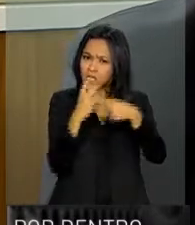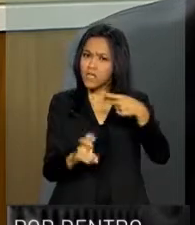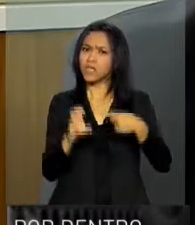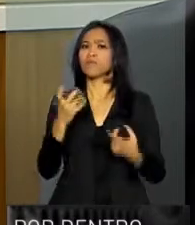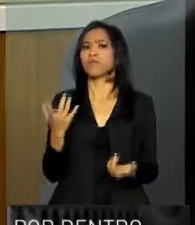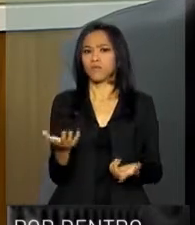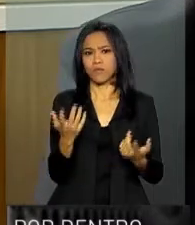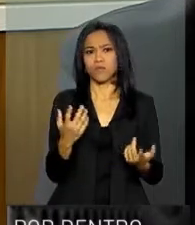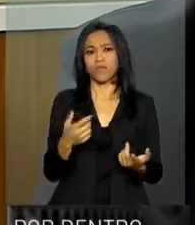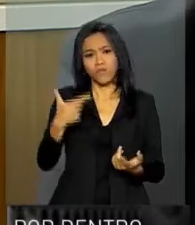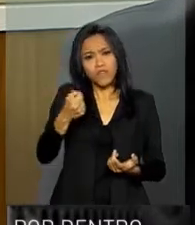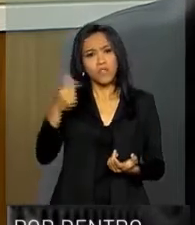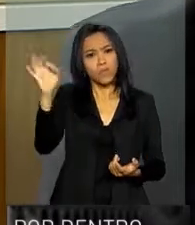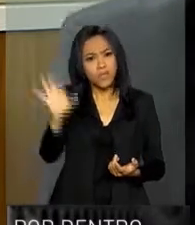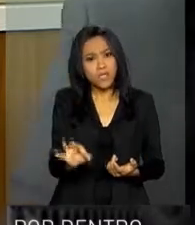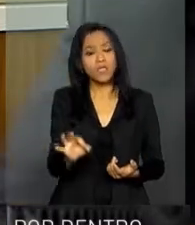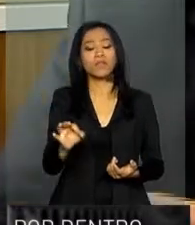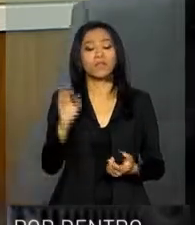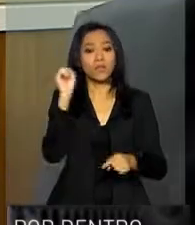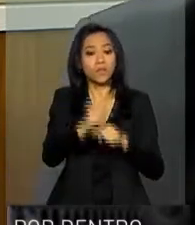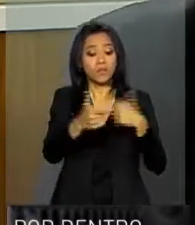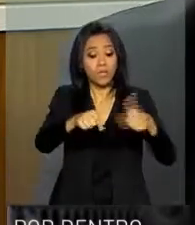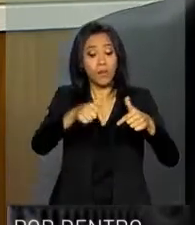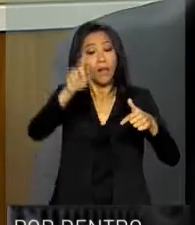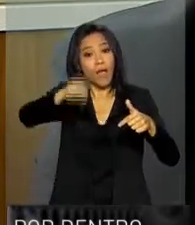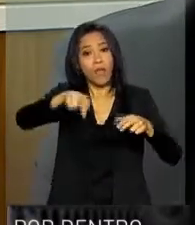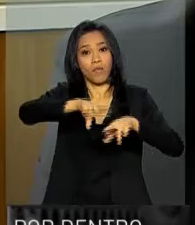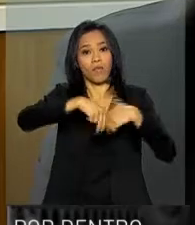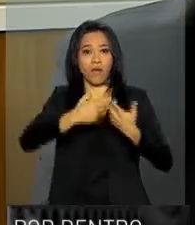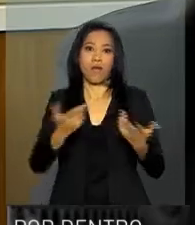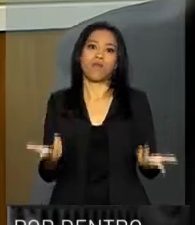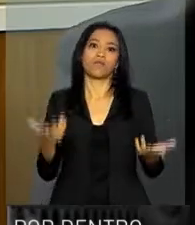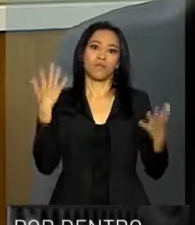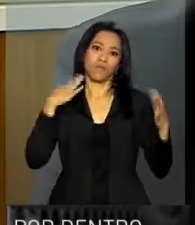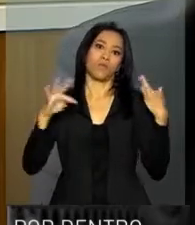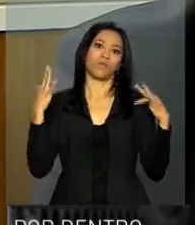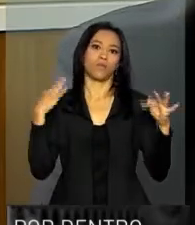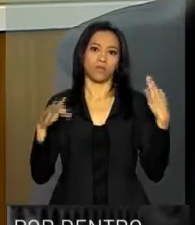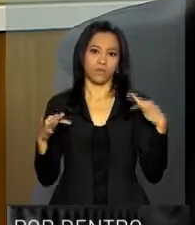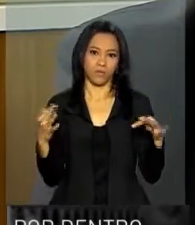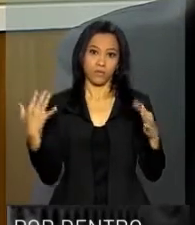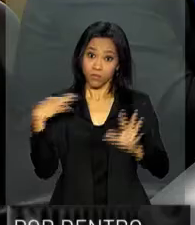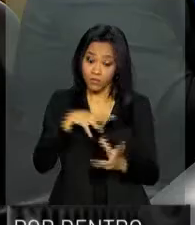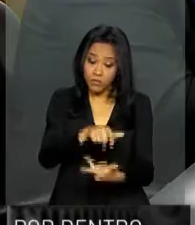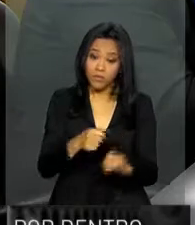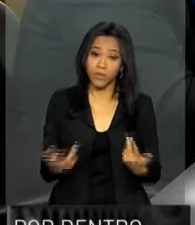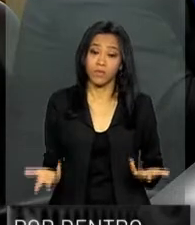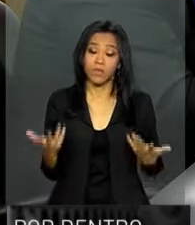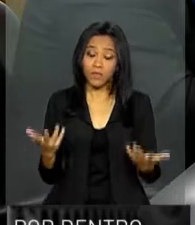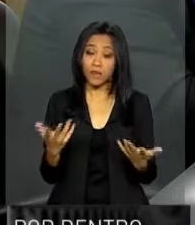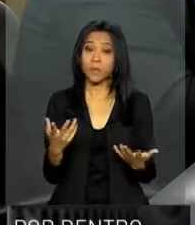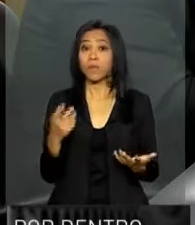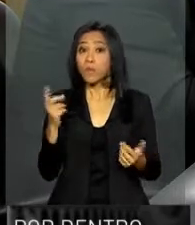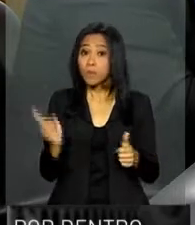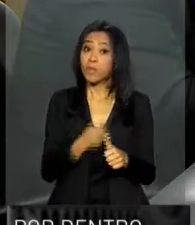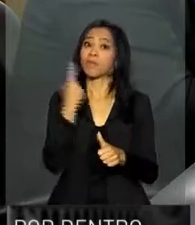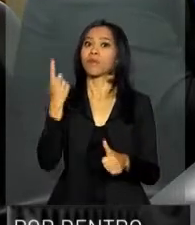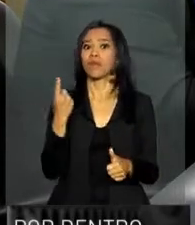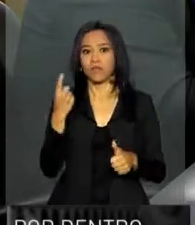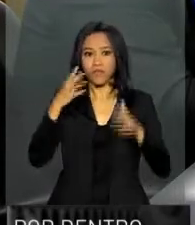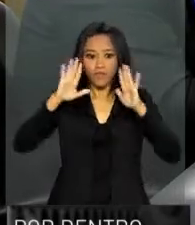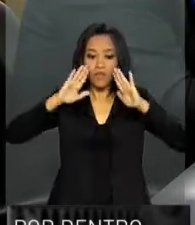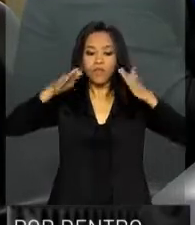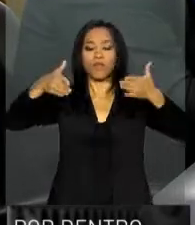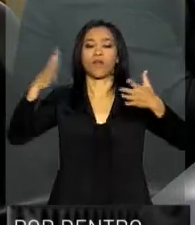20 por cento dos empregos foram gerados em todo o planeta então esse nós colocamos o turismo em primeiro lugar nós vamos ter os resultados